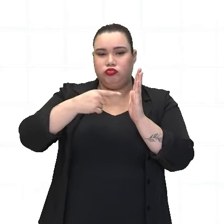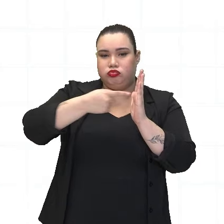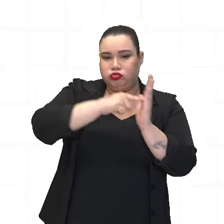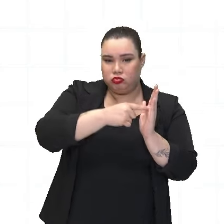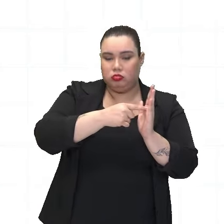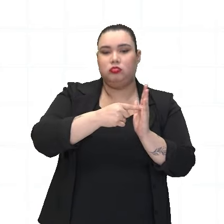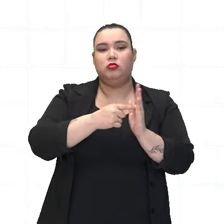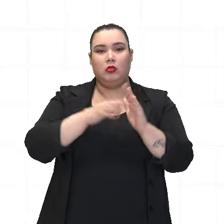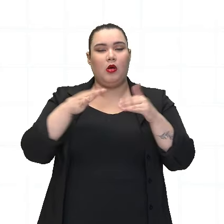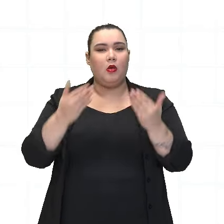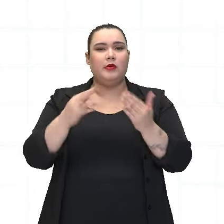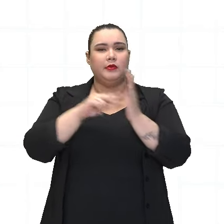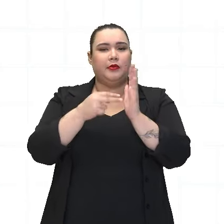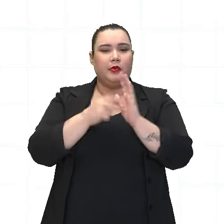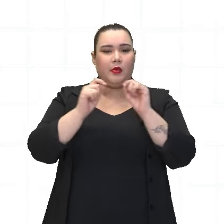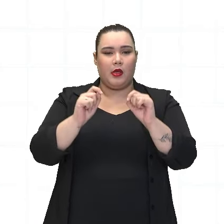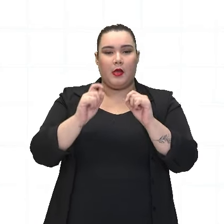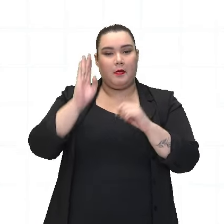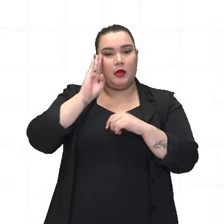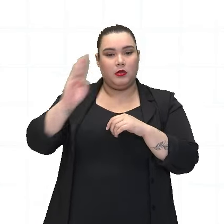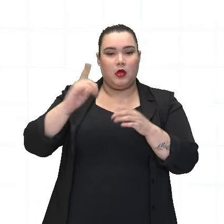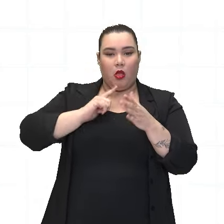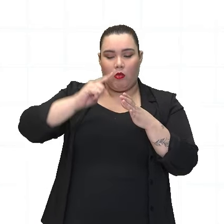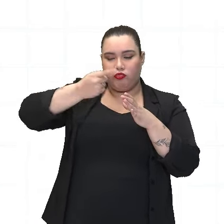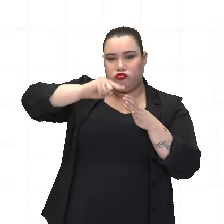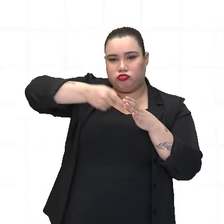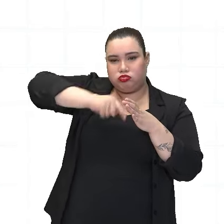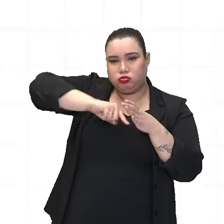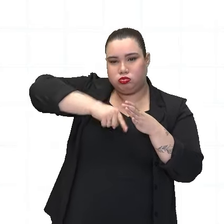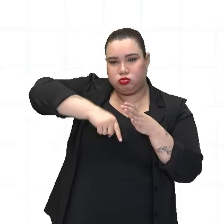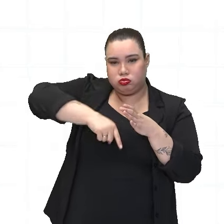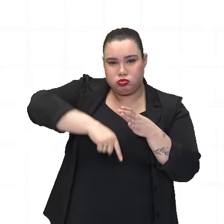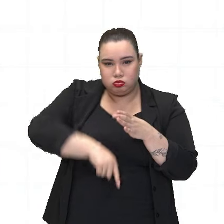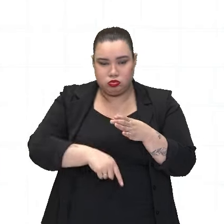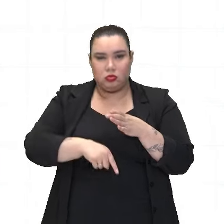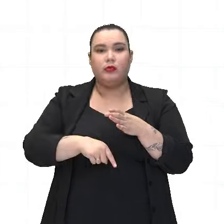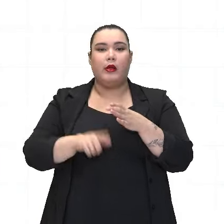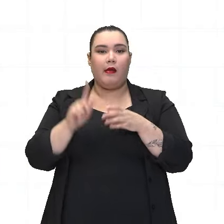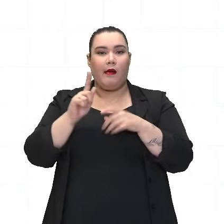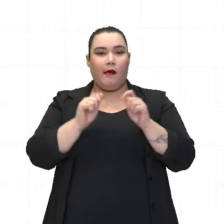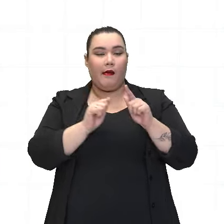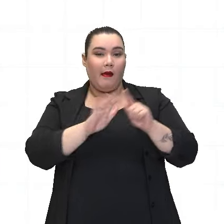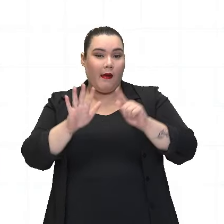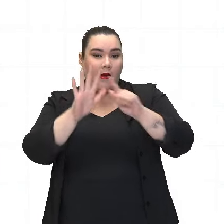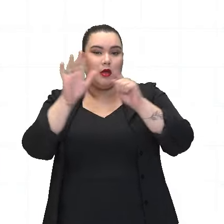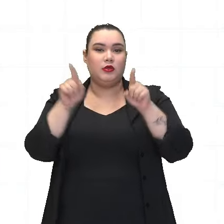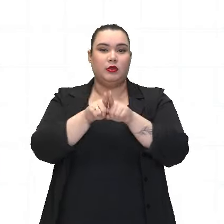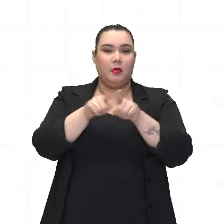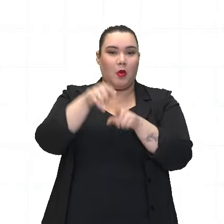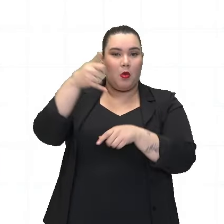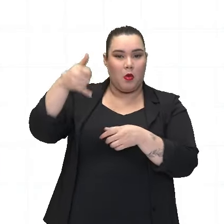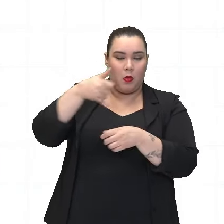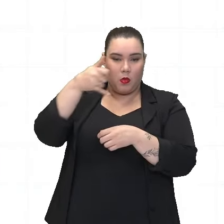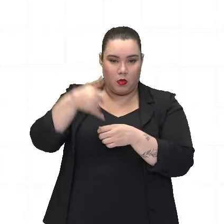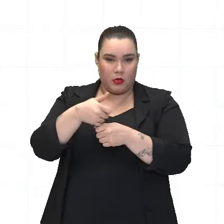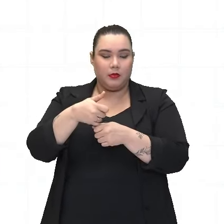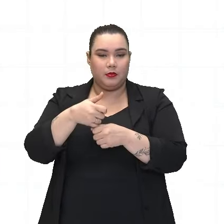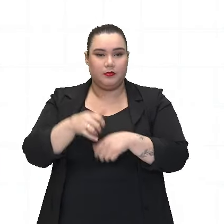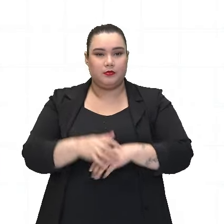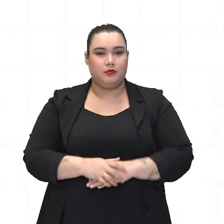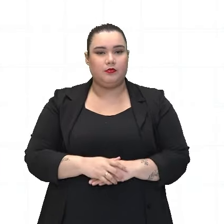perfuração, principalmente na escavação de poços de gás e de petróleo. Origem do